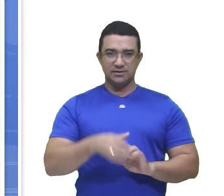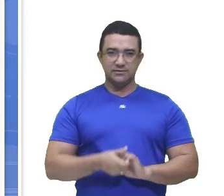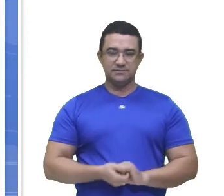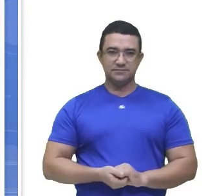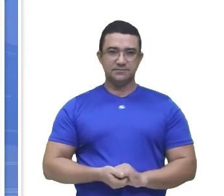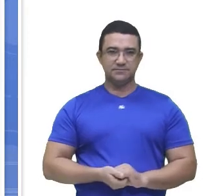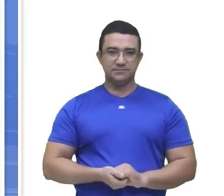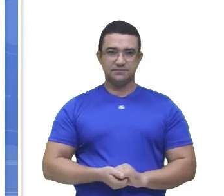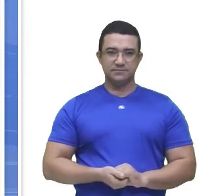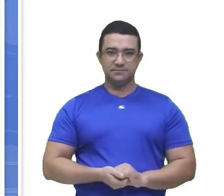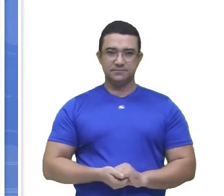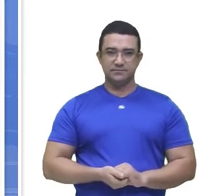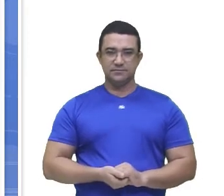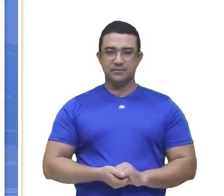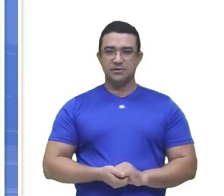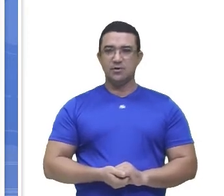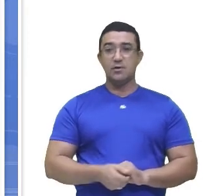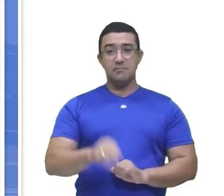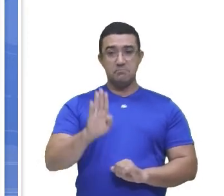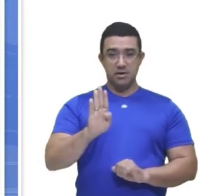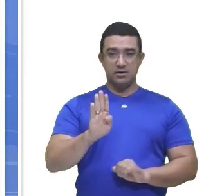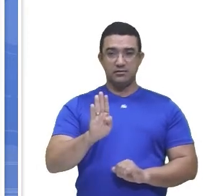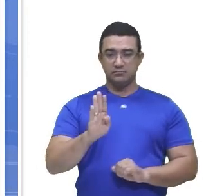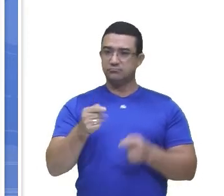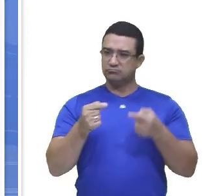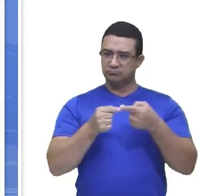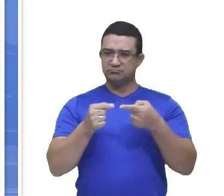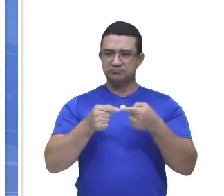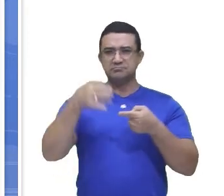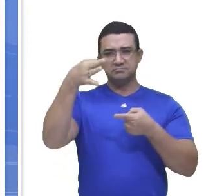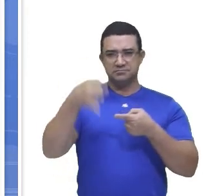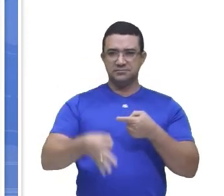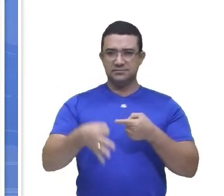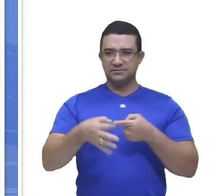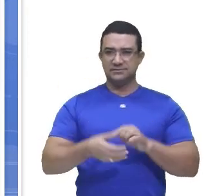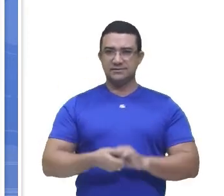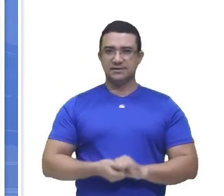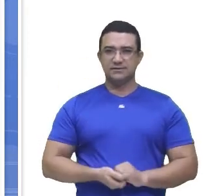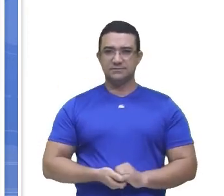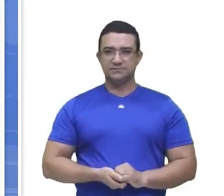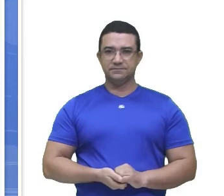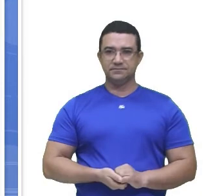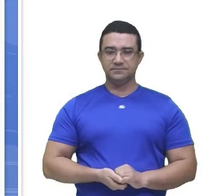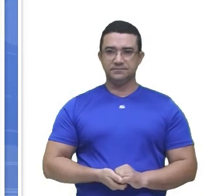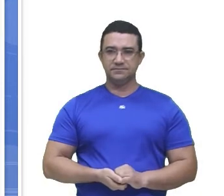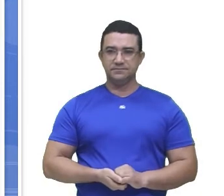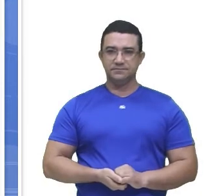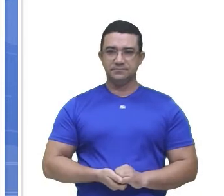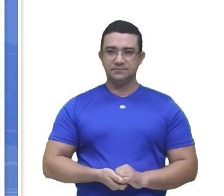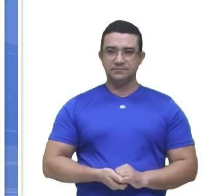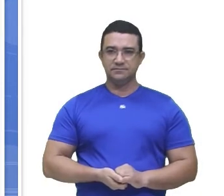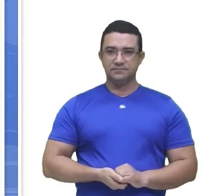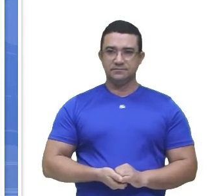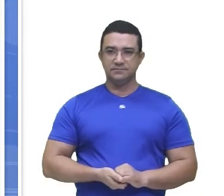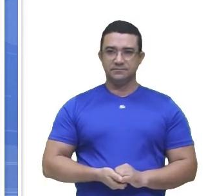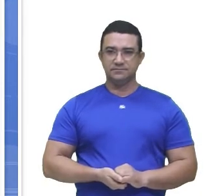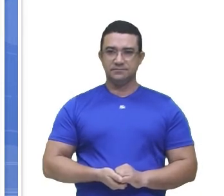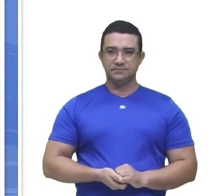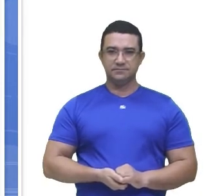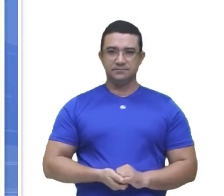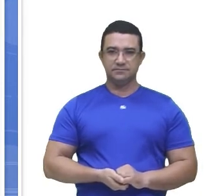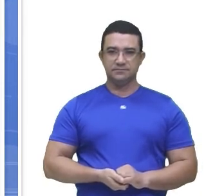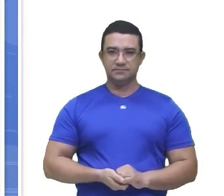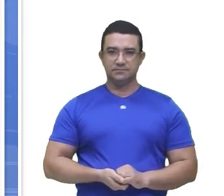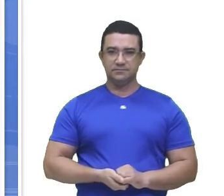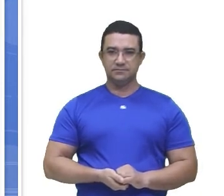academia. Logo, a única que satisfaz a pergunta é a alternativa B. Cadê o gabarito? Vamos ver se é verdade ou